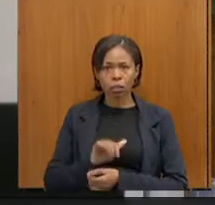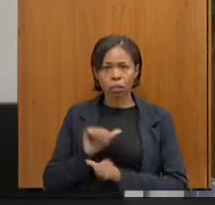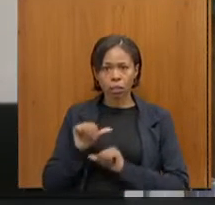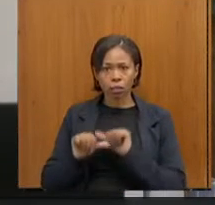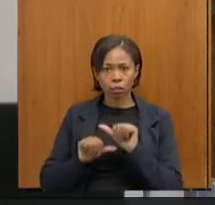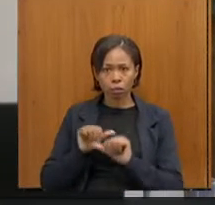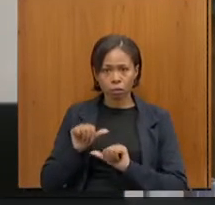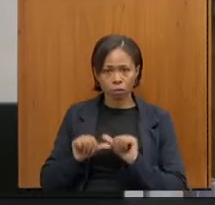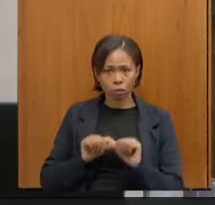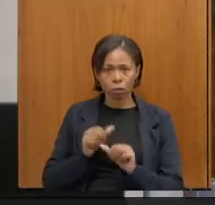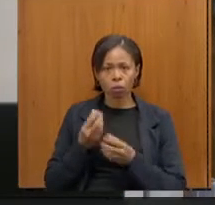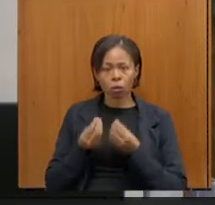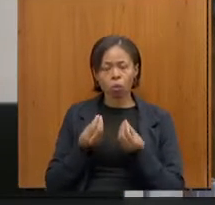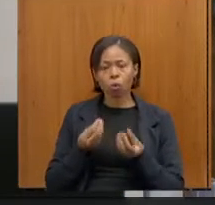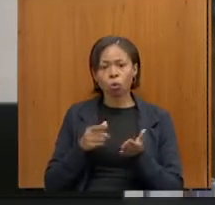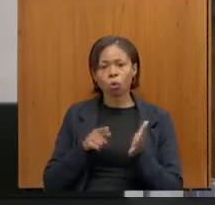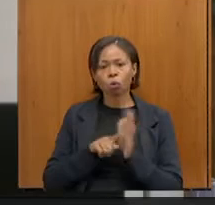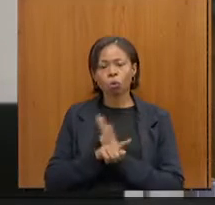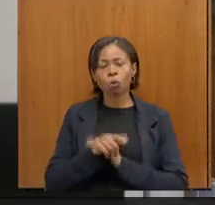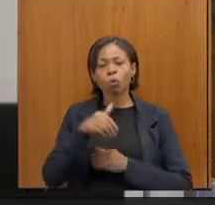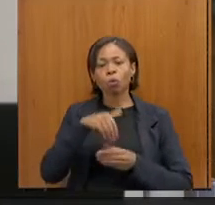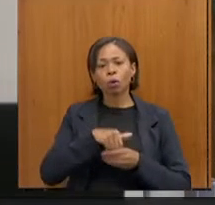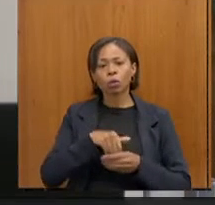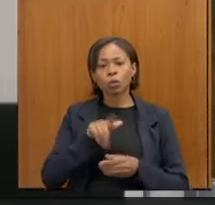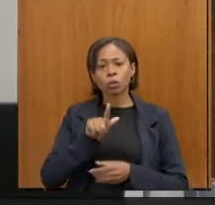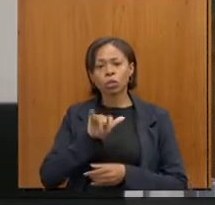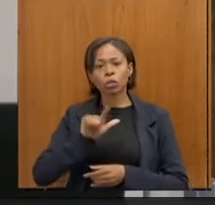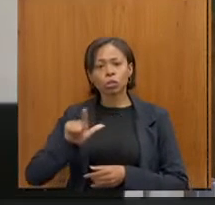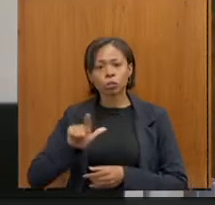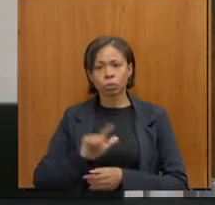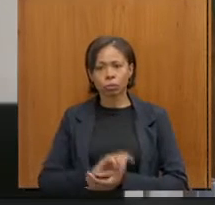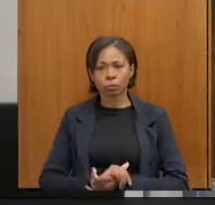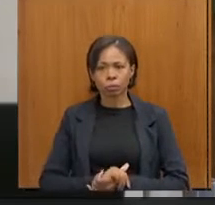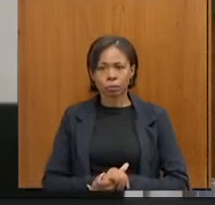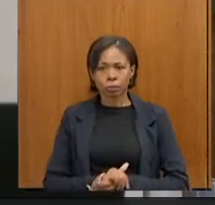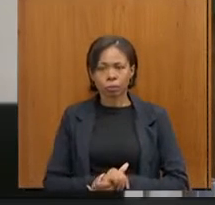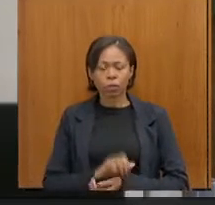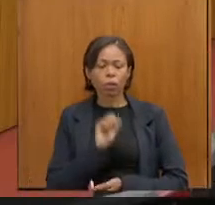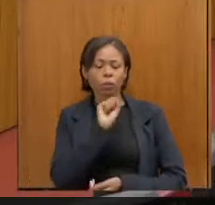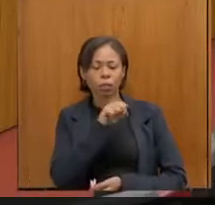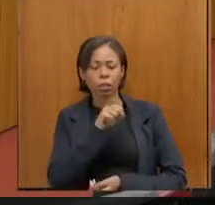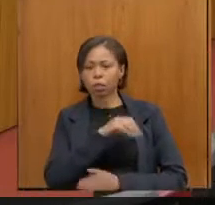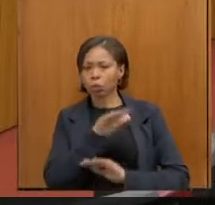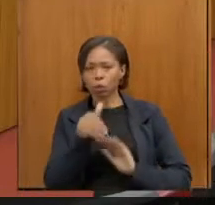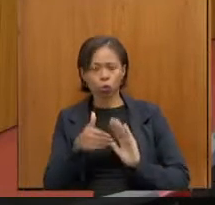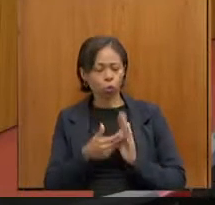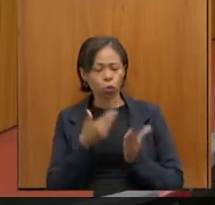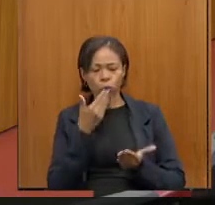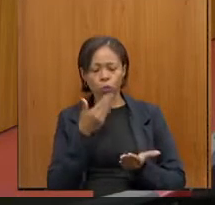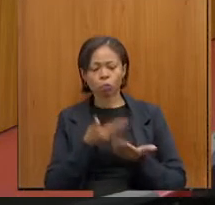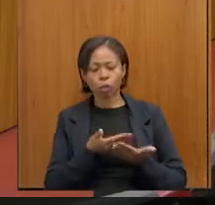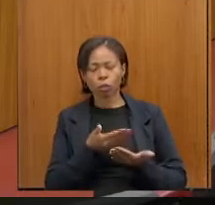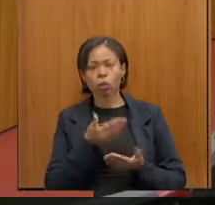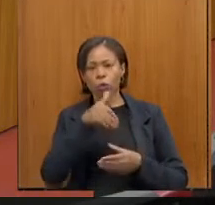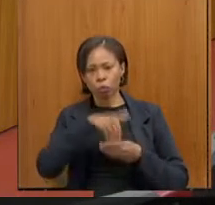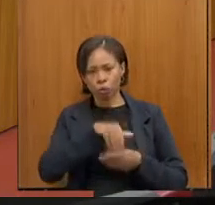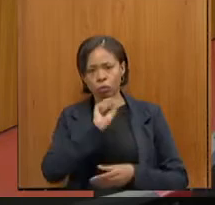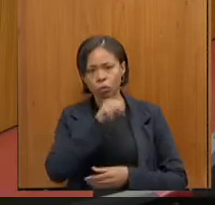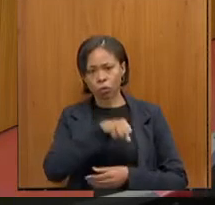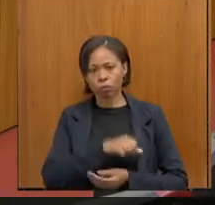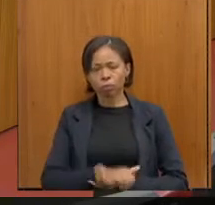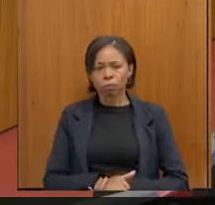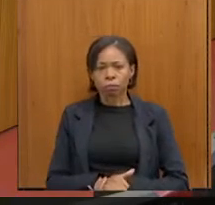e como volta meu querido Presidente Gil Pereira foto sim todos requerimento seu presidente Thiago